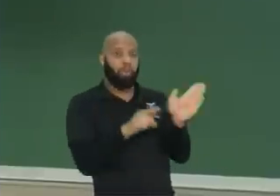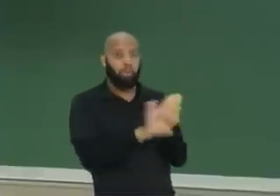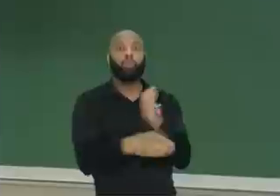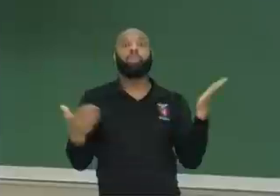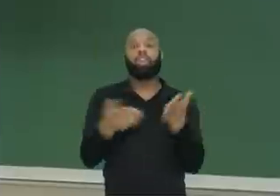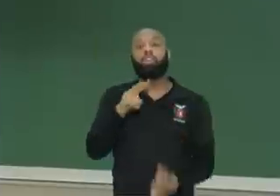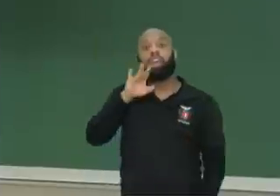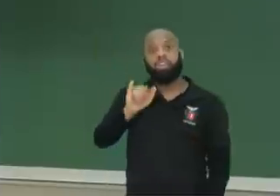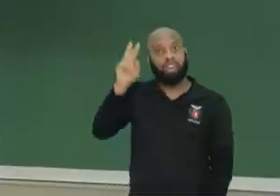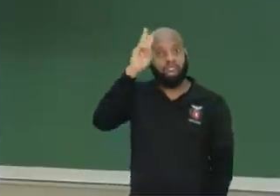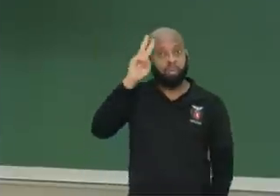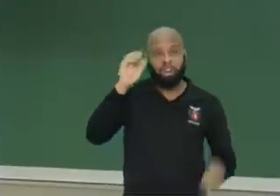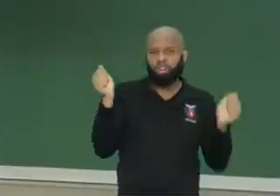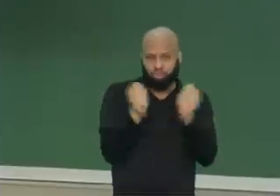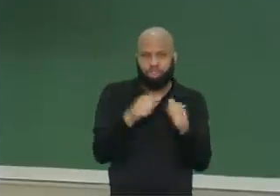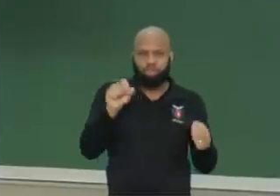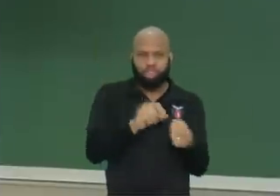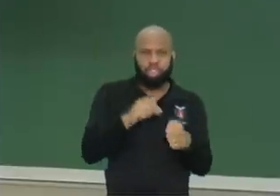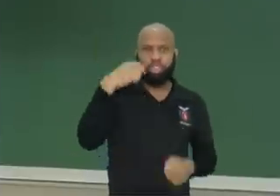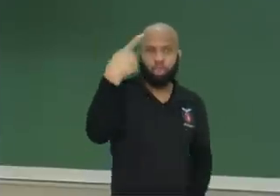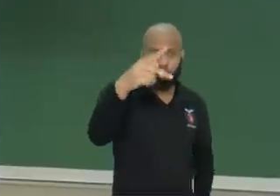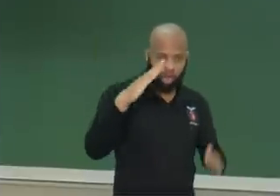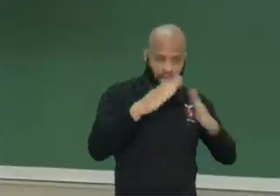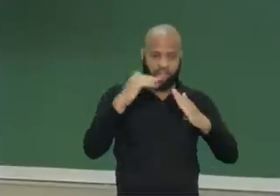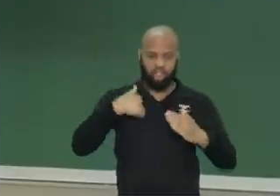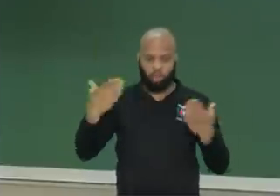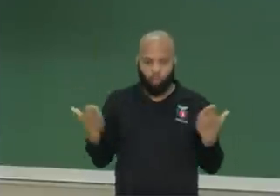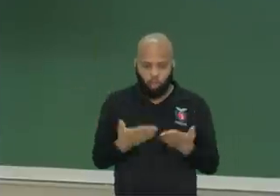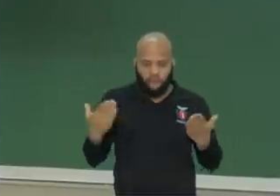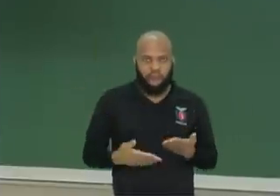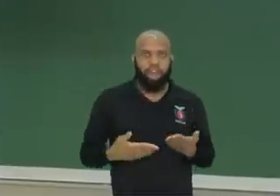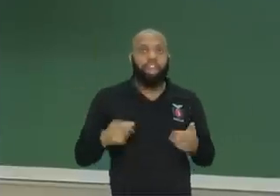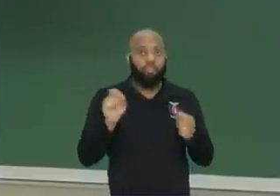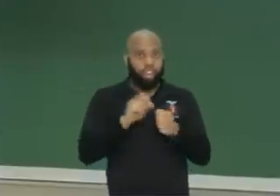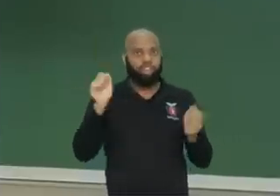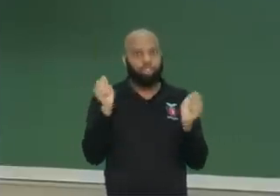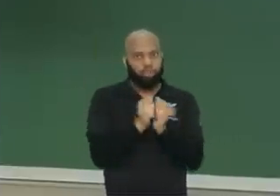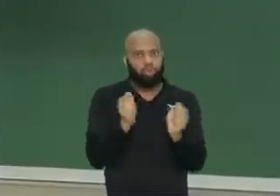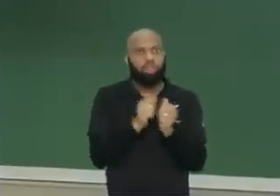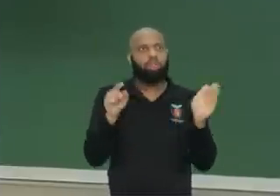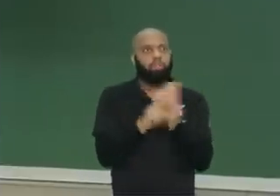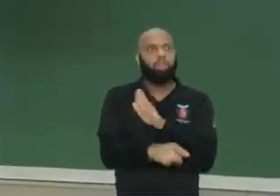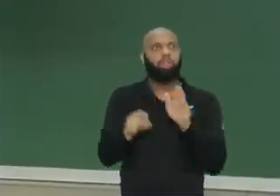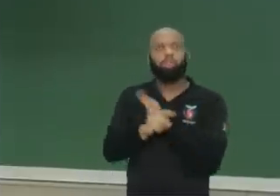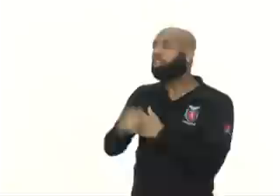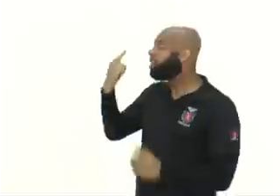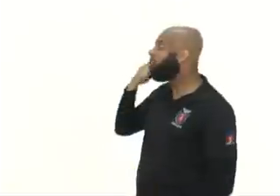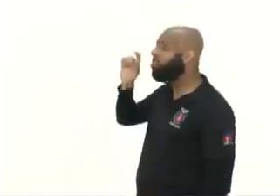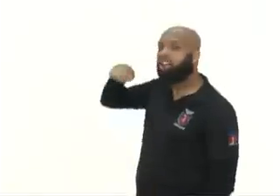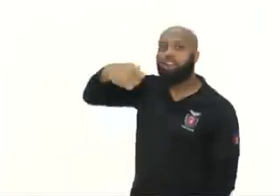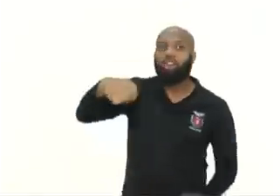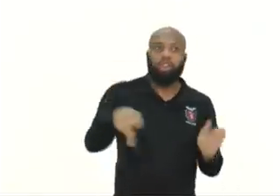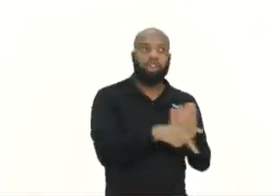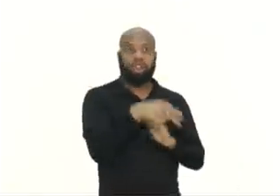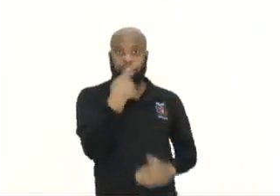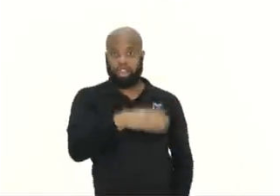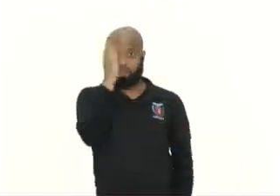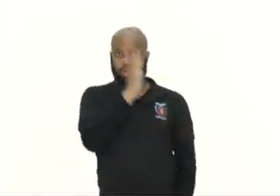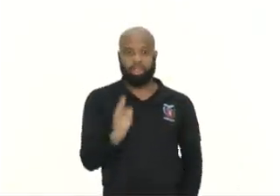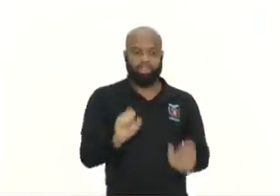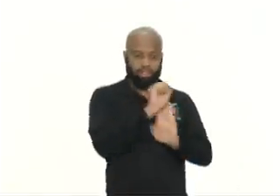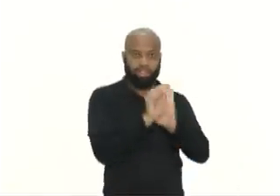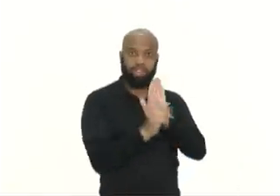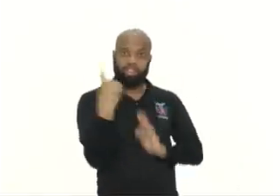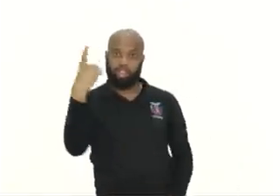que a gente possa fazer juntos. Vocês aí na sua casa, eu aqui, a gente vai fazer esse quiz junto, pessoal. Olha aqui. Sobre a conjuntura do Brasil no